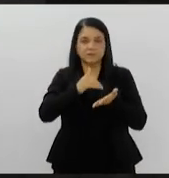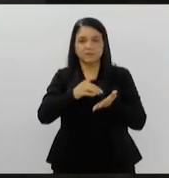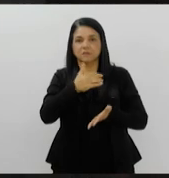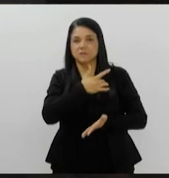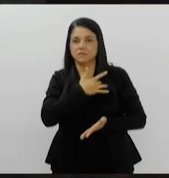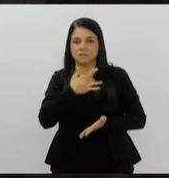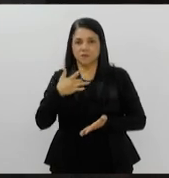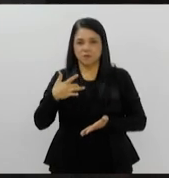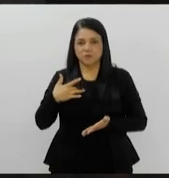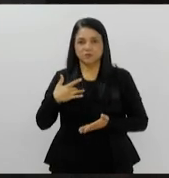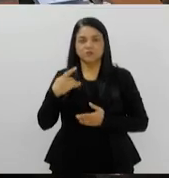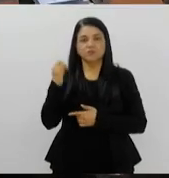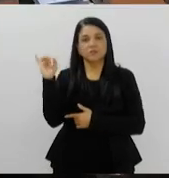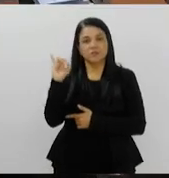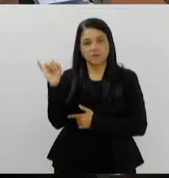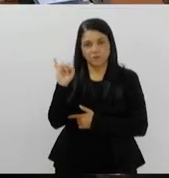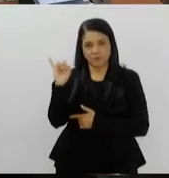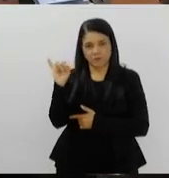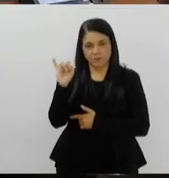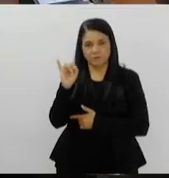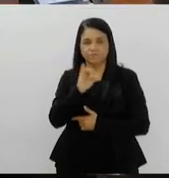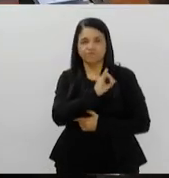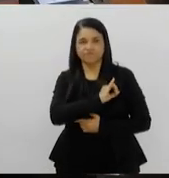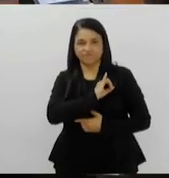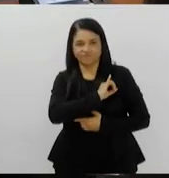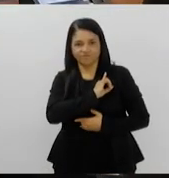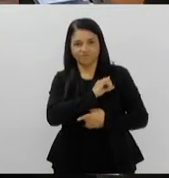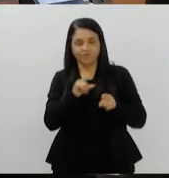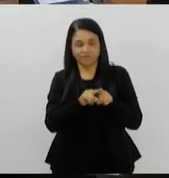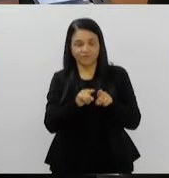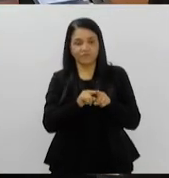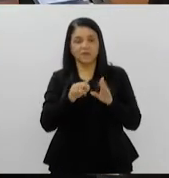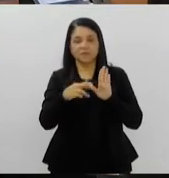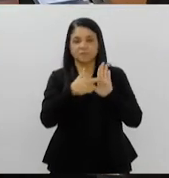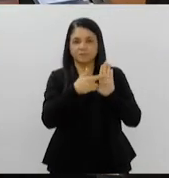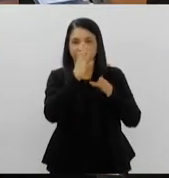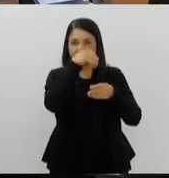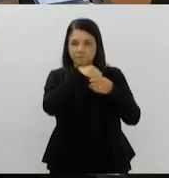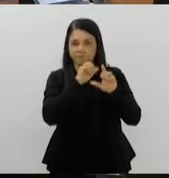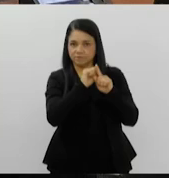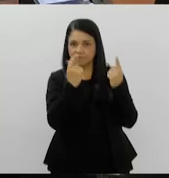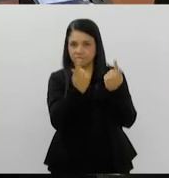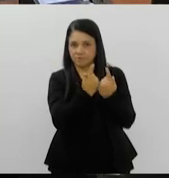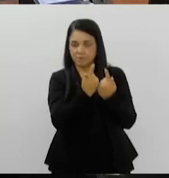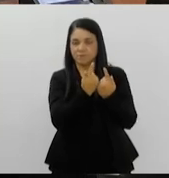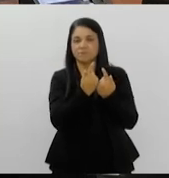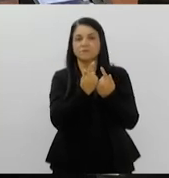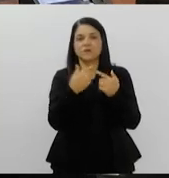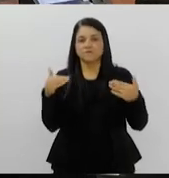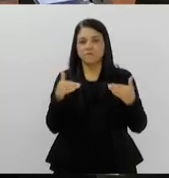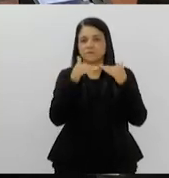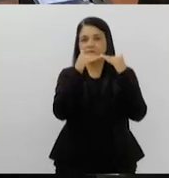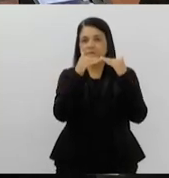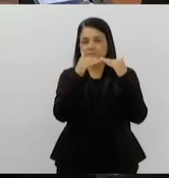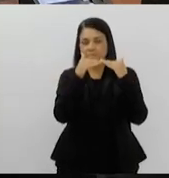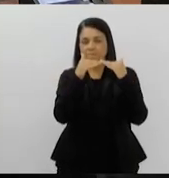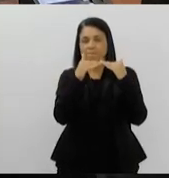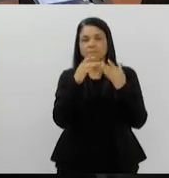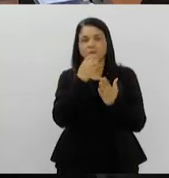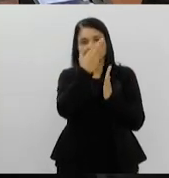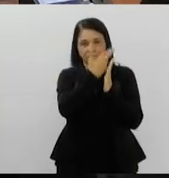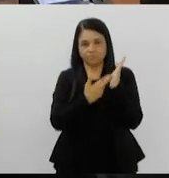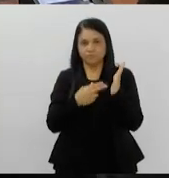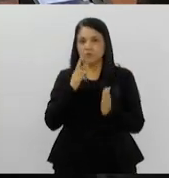Saúde de Itaboraí. Parecer da Comissão de Normas Internas e Proposições Externas favorável, relatoria do deputado